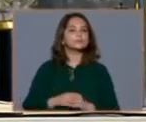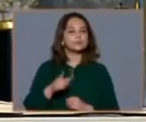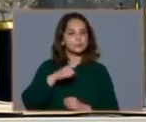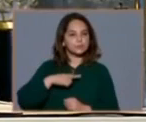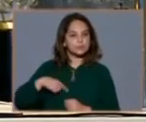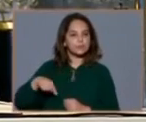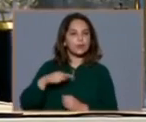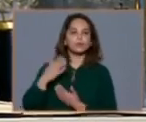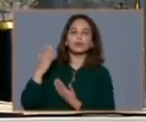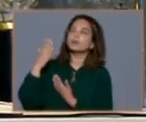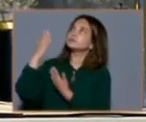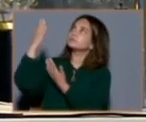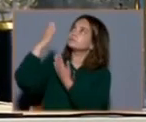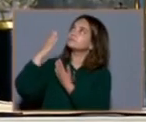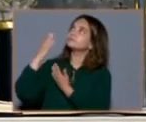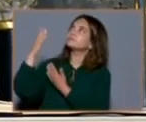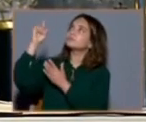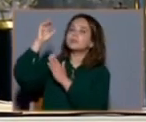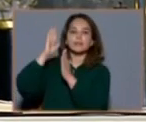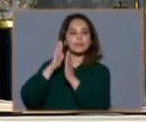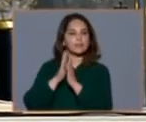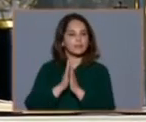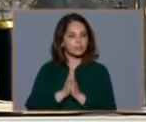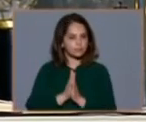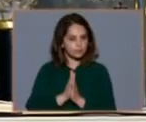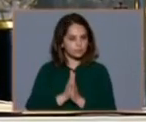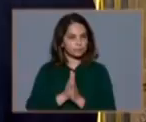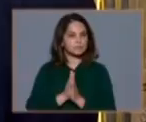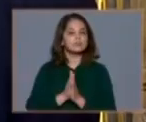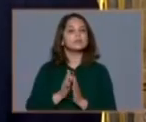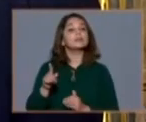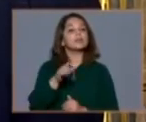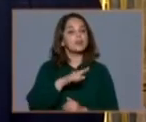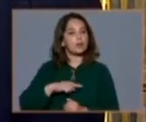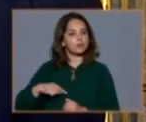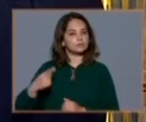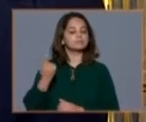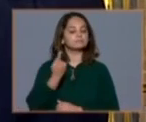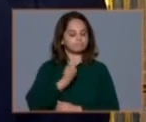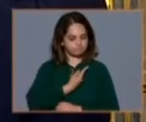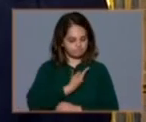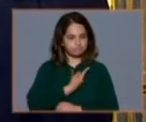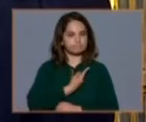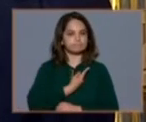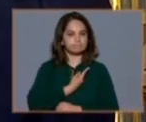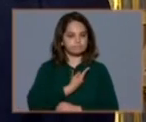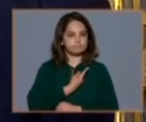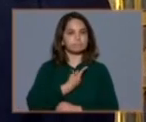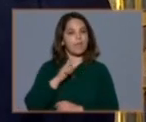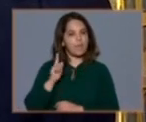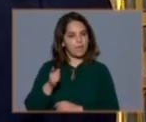Graças ao Senhor nosso Deus, é nosso